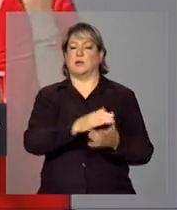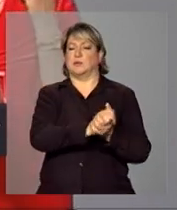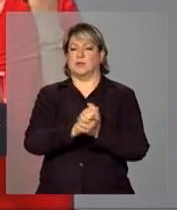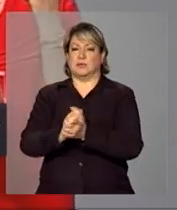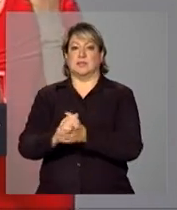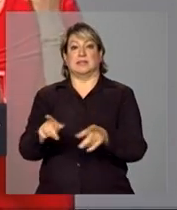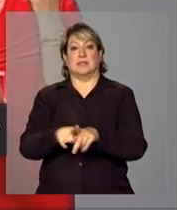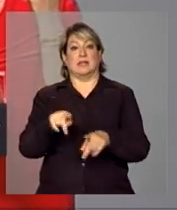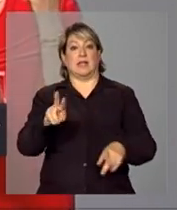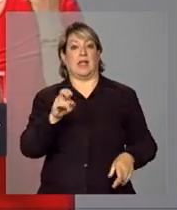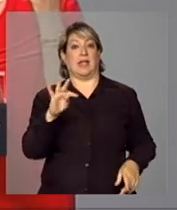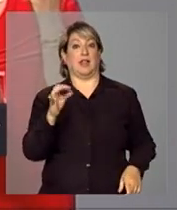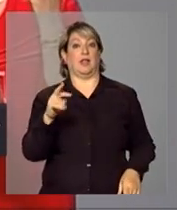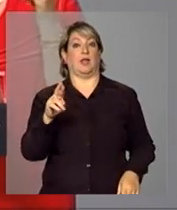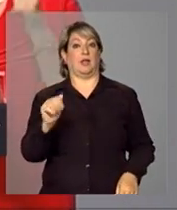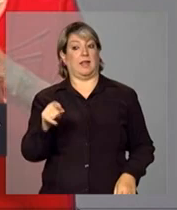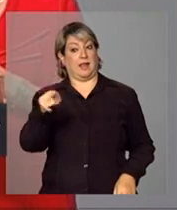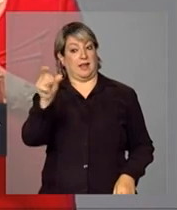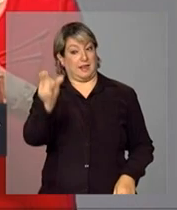isso a reitora.